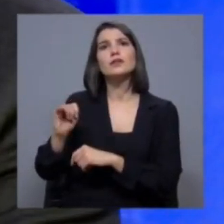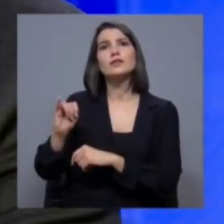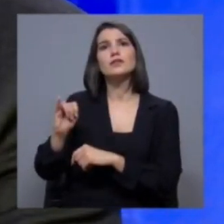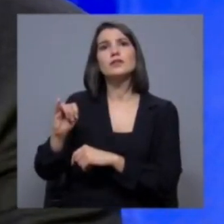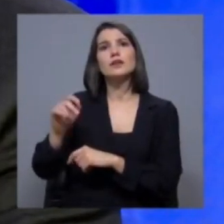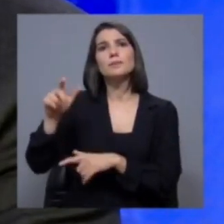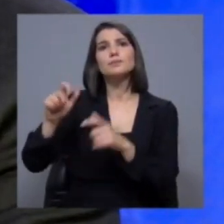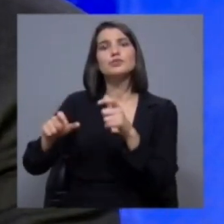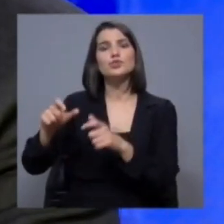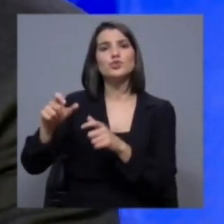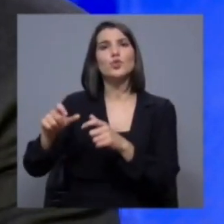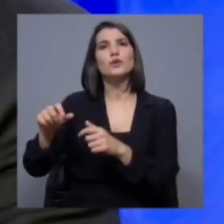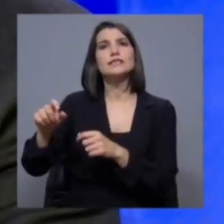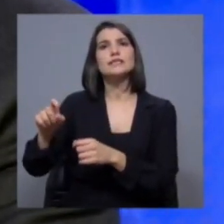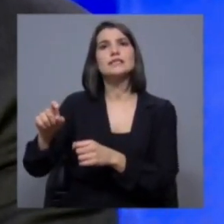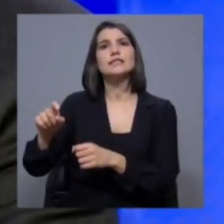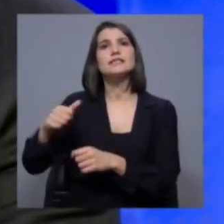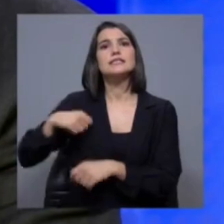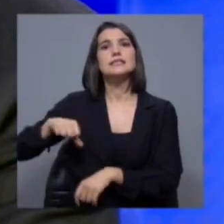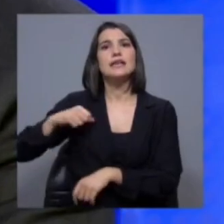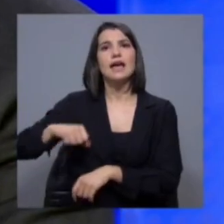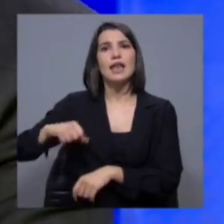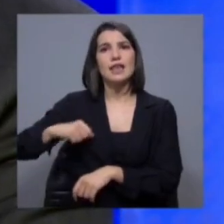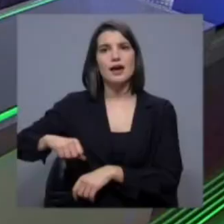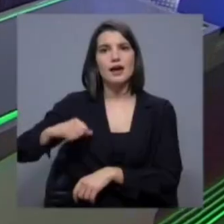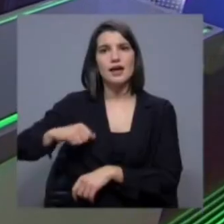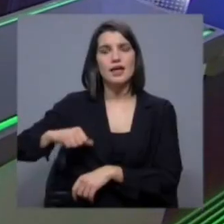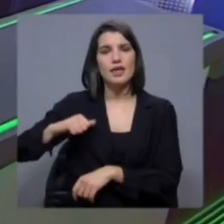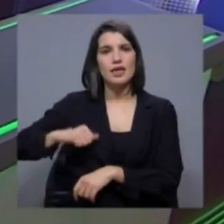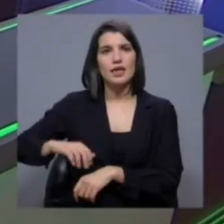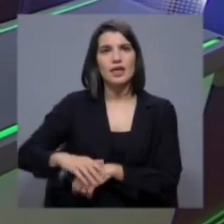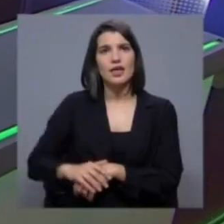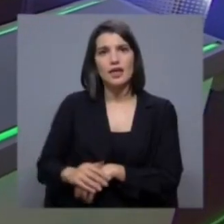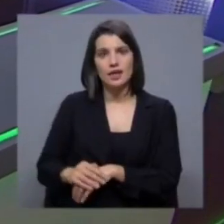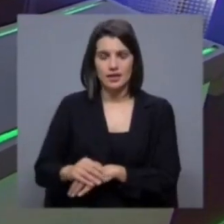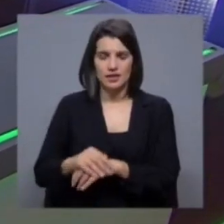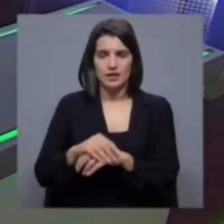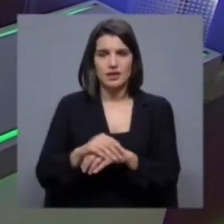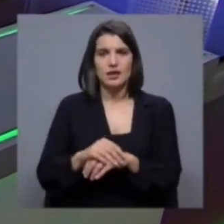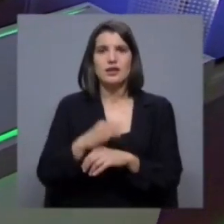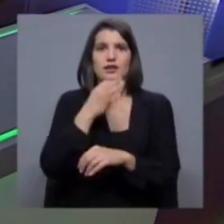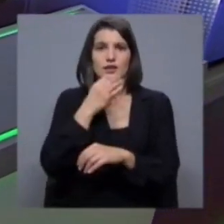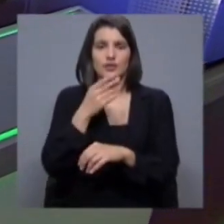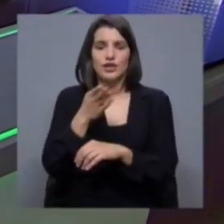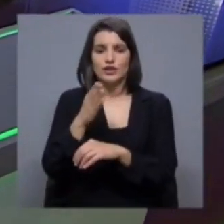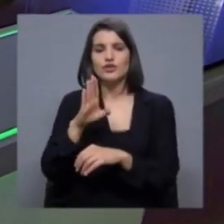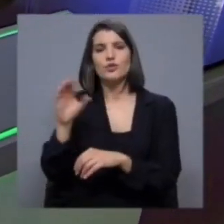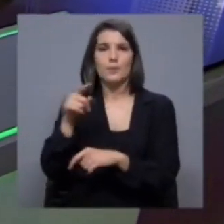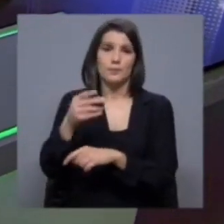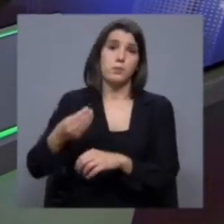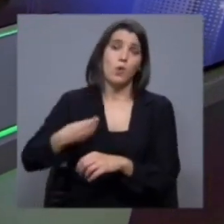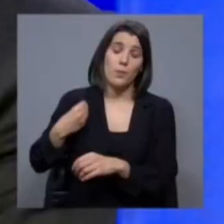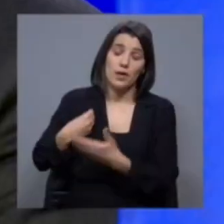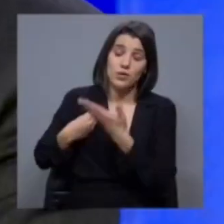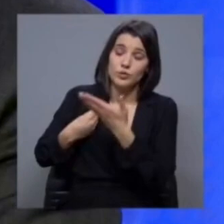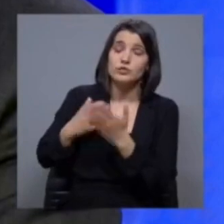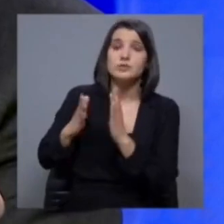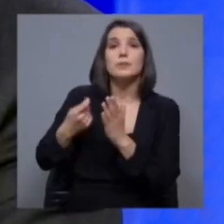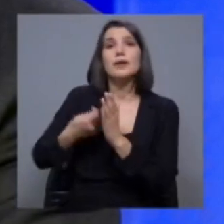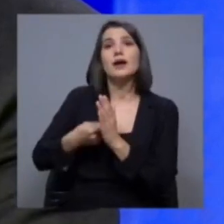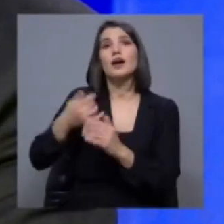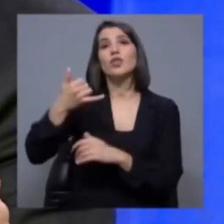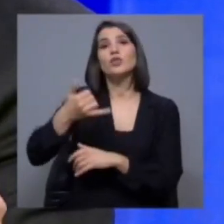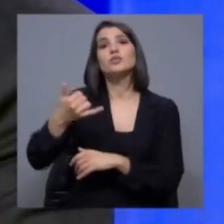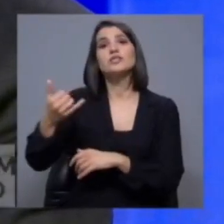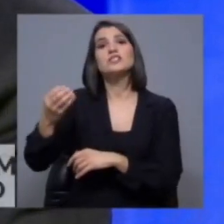das pessoas aqui a cigana E aí está só dizer sim estou a ver o que que o João quando ele também foi o quarto com isto precisávamos de pagar